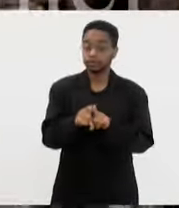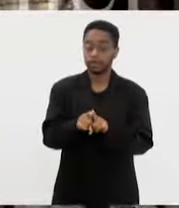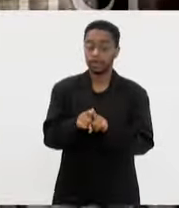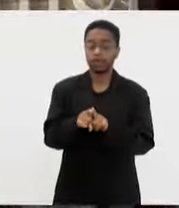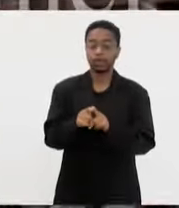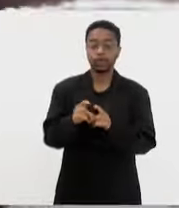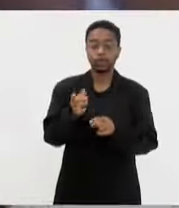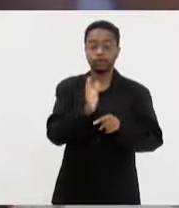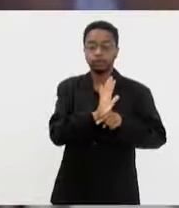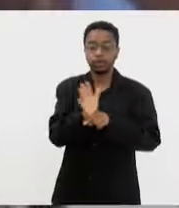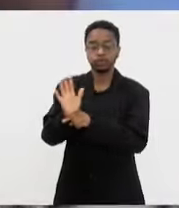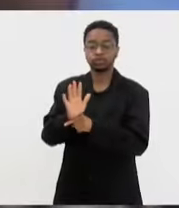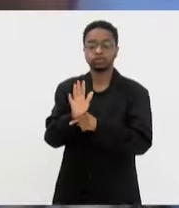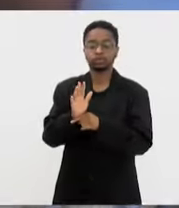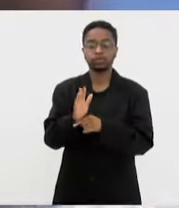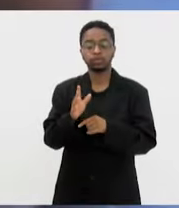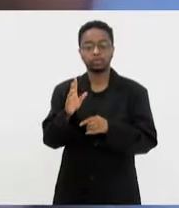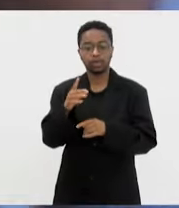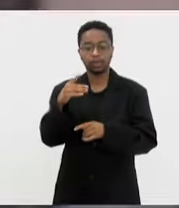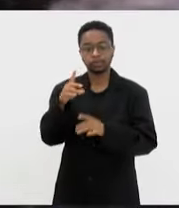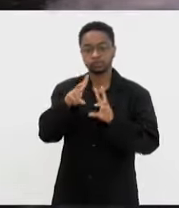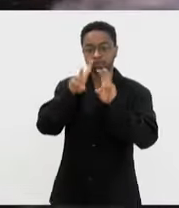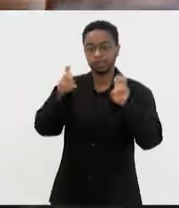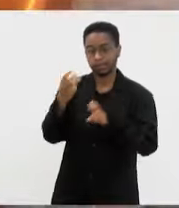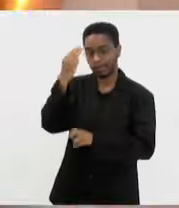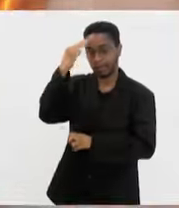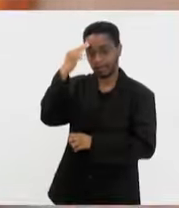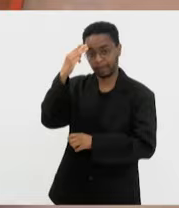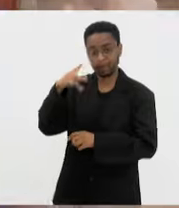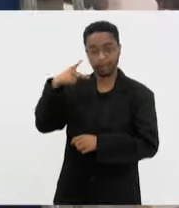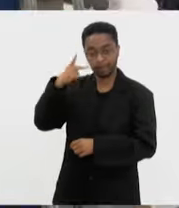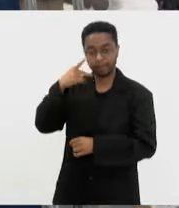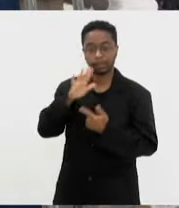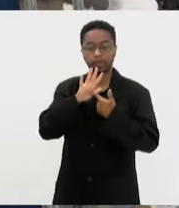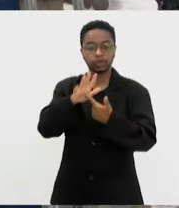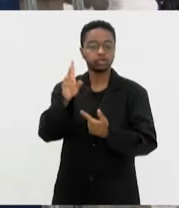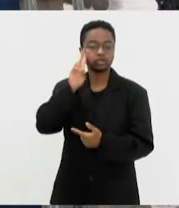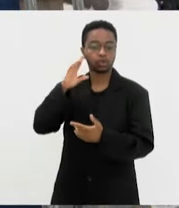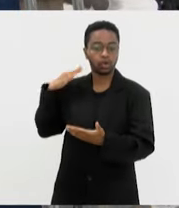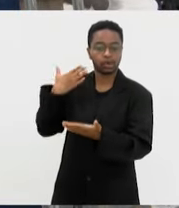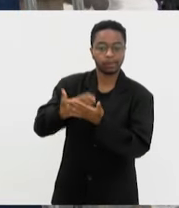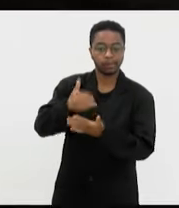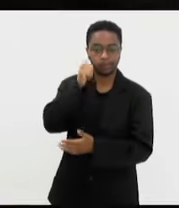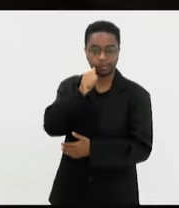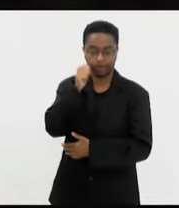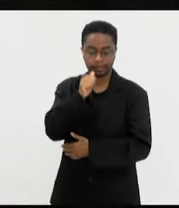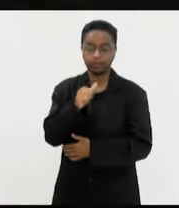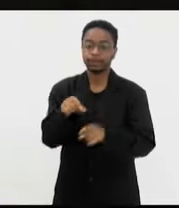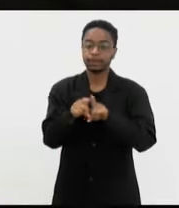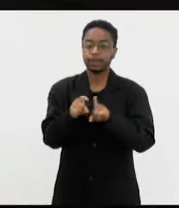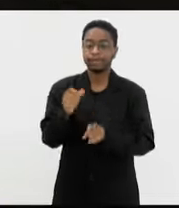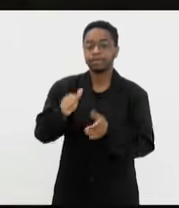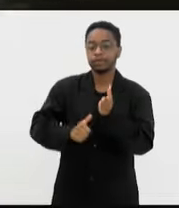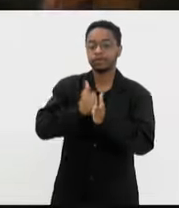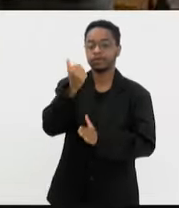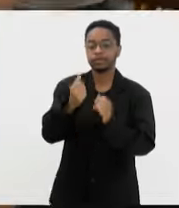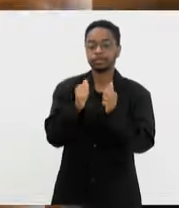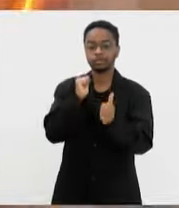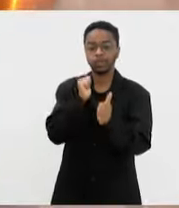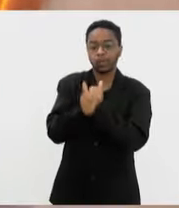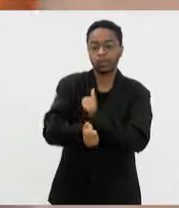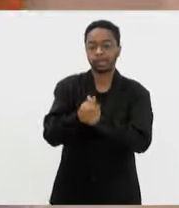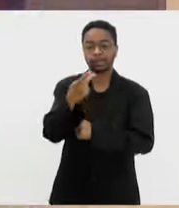do Parlamento, a história das mulheres na política. Primeira corrida de rua da Alerj acontece no próximo